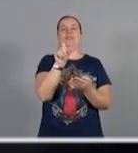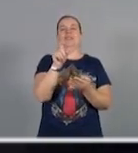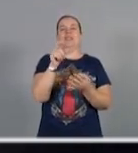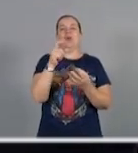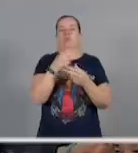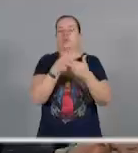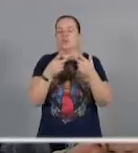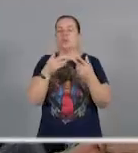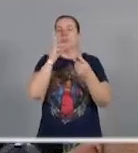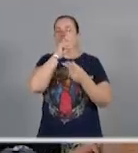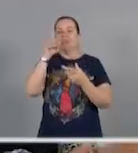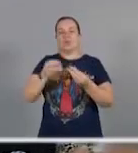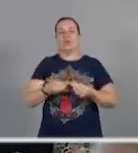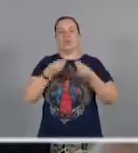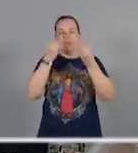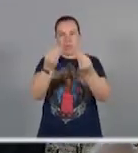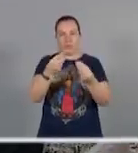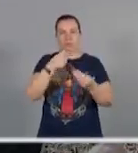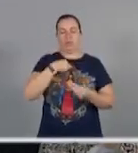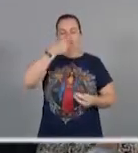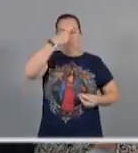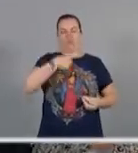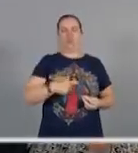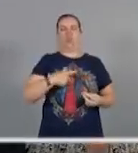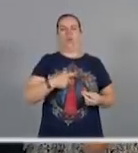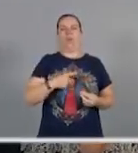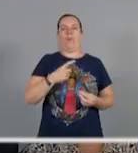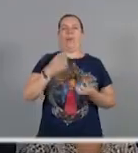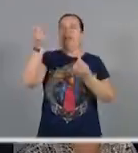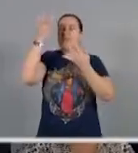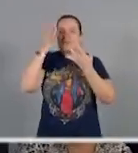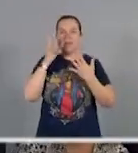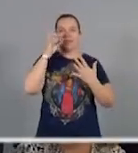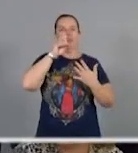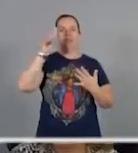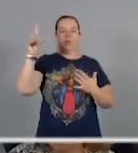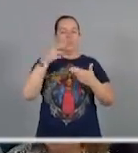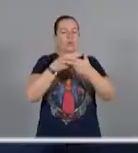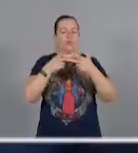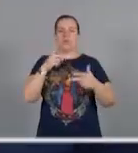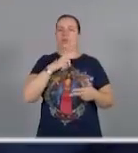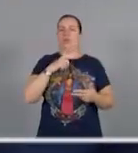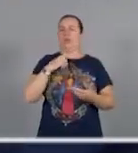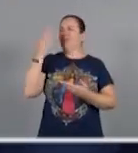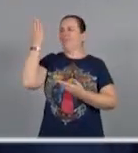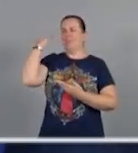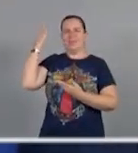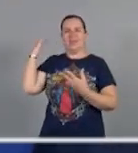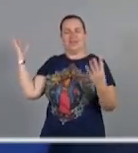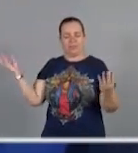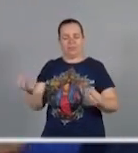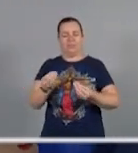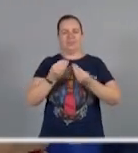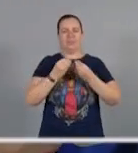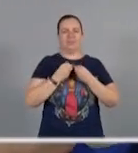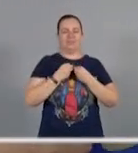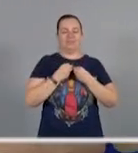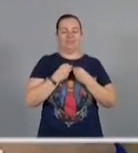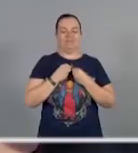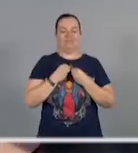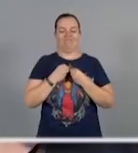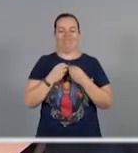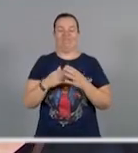isso. Eu sou o que sou, pela graça de Deus e pela bagagem que eu trago. Ah, não